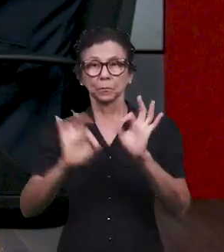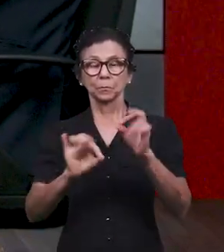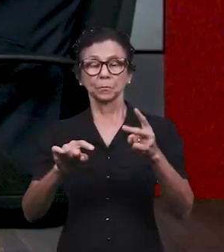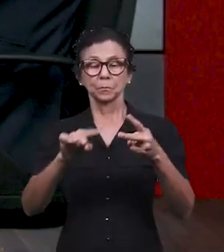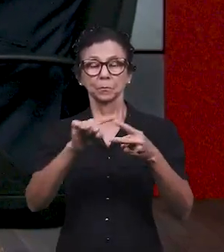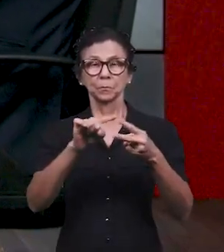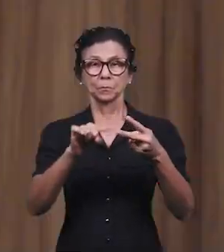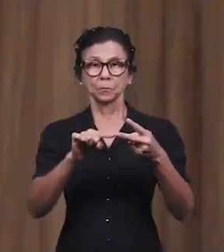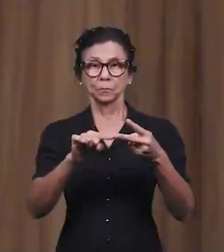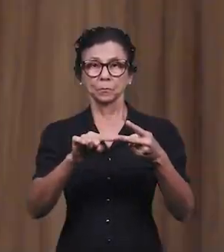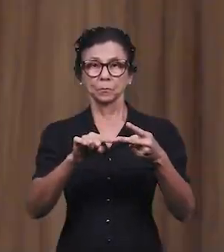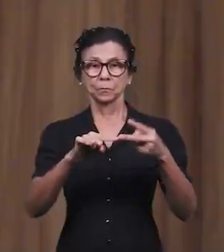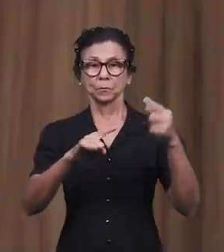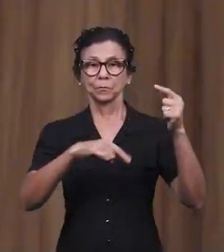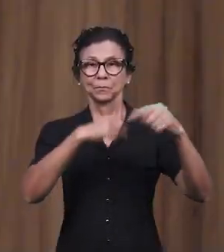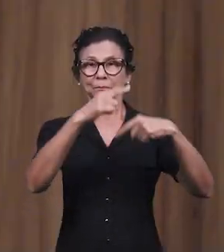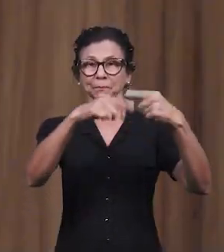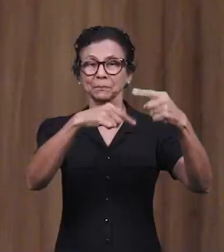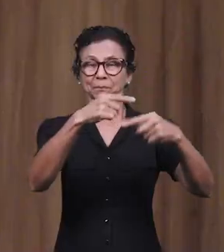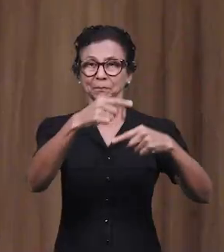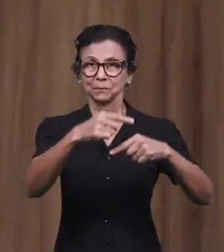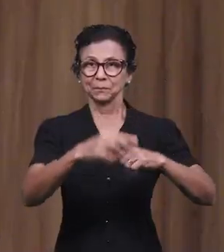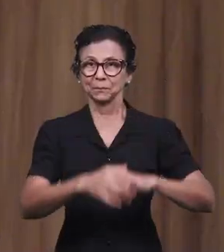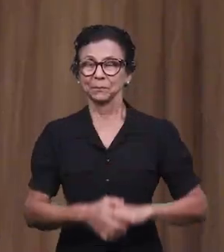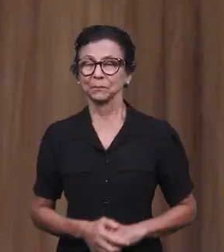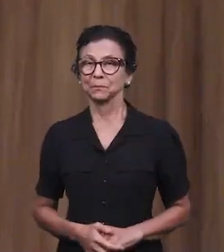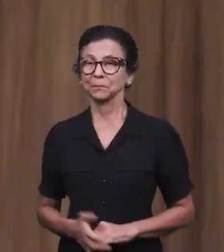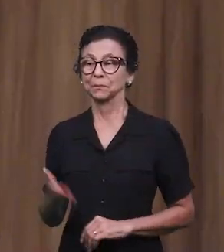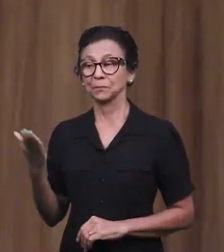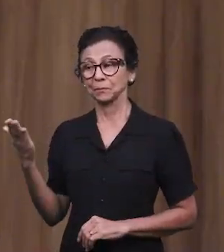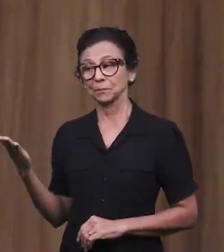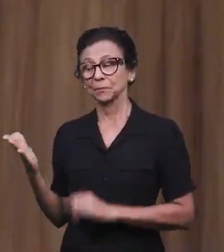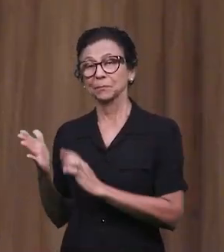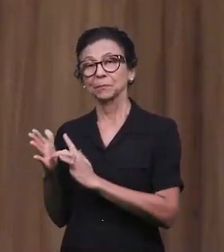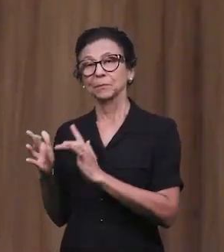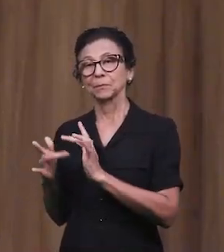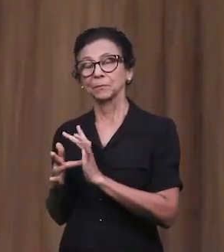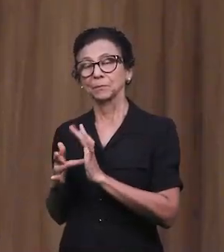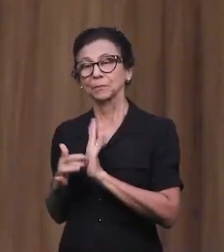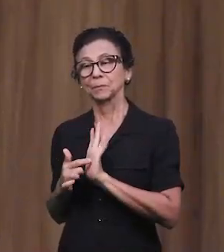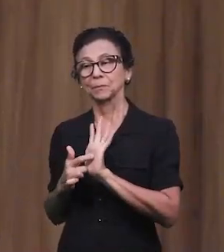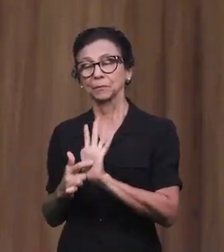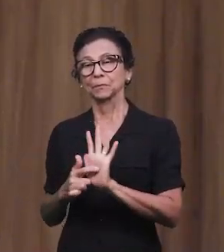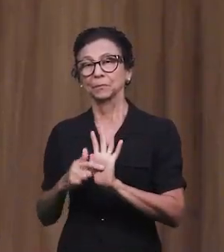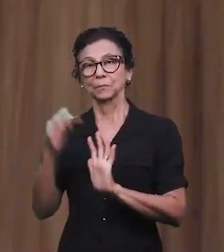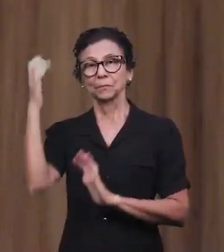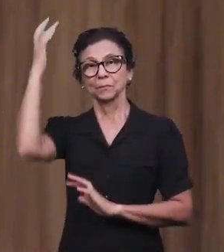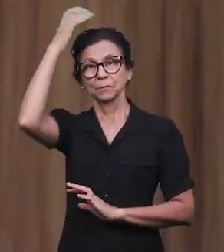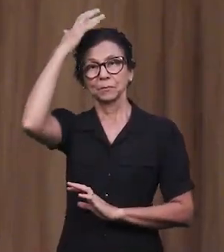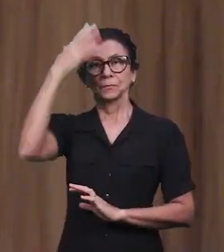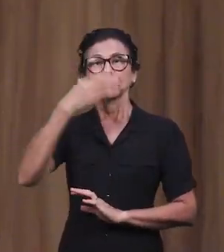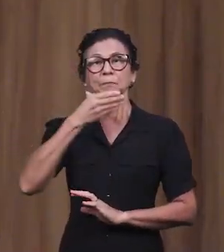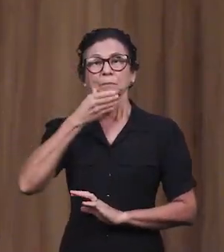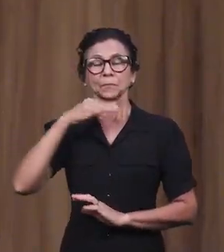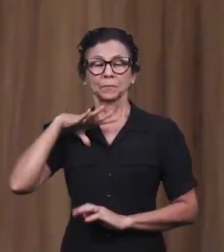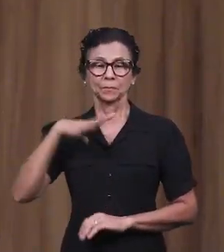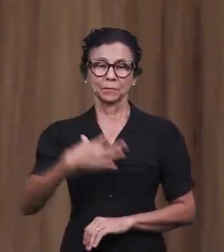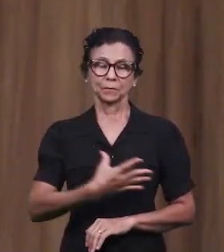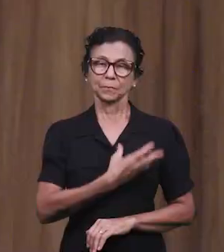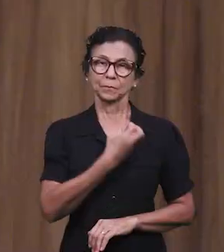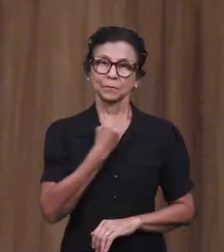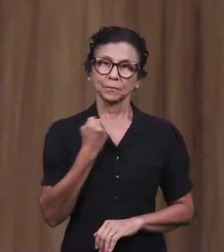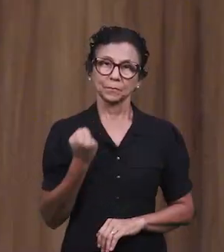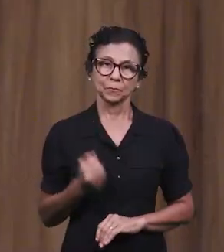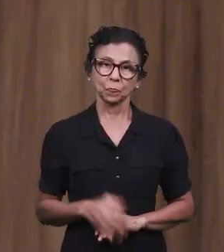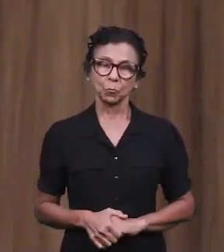linhagens para confirmar o Senhor Jesus como Rei, o nosso Salvador. Então o Evangelho